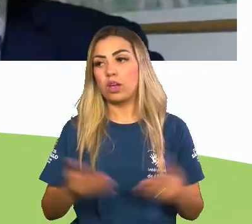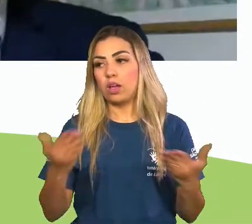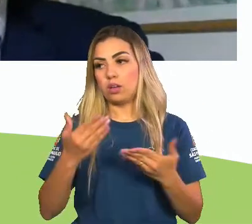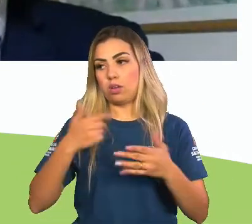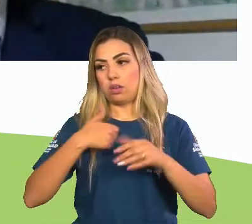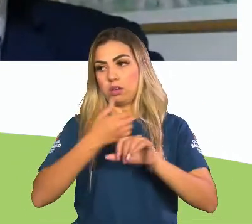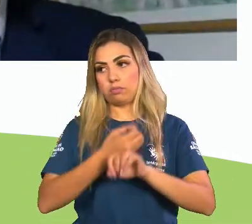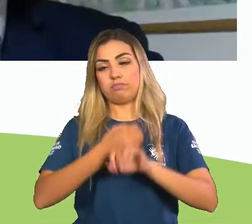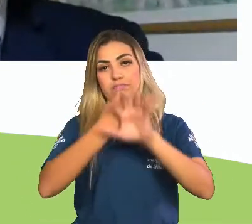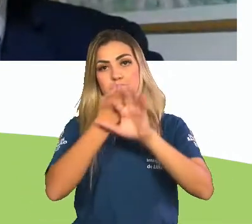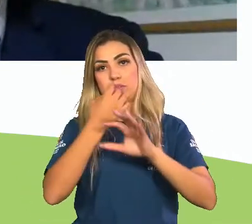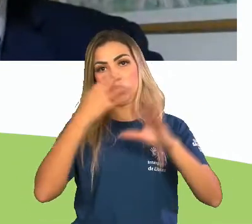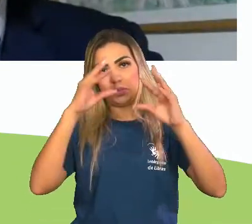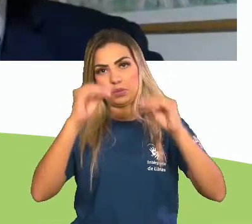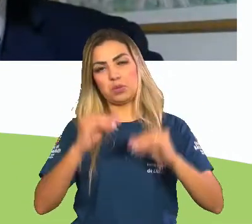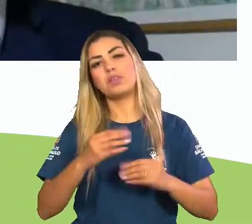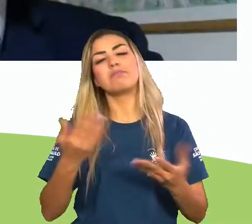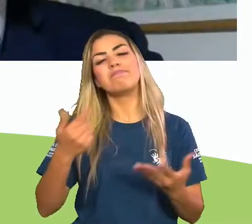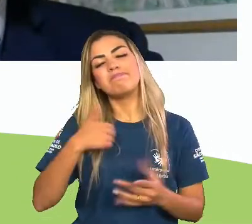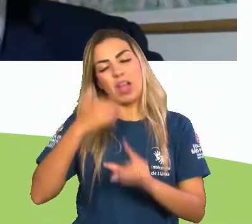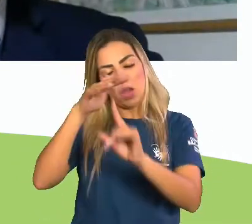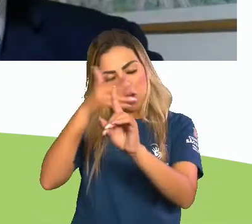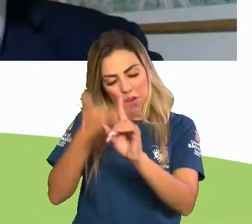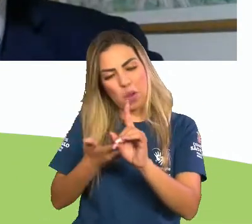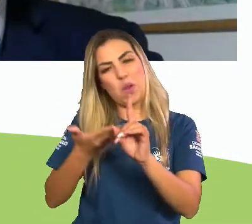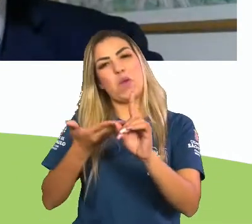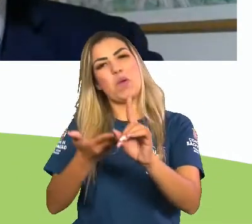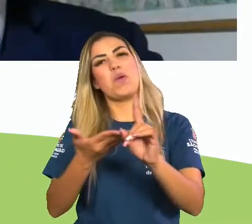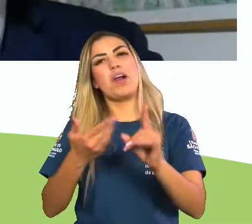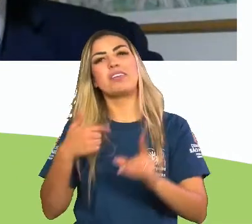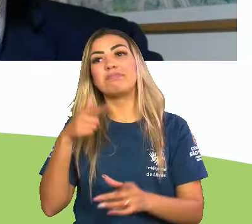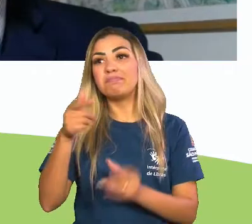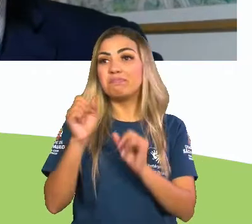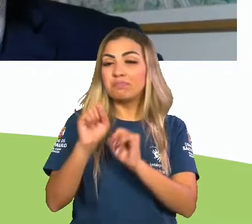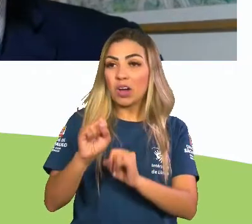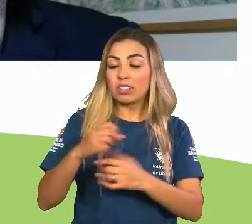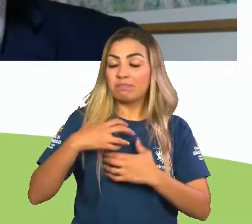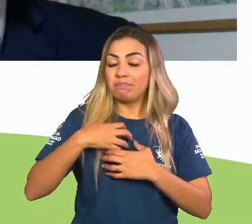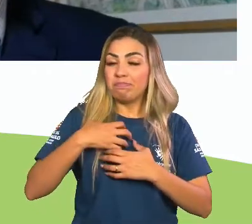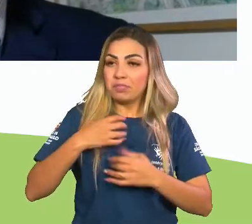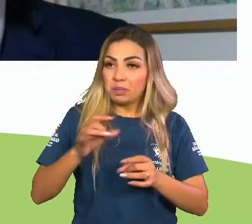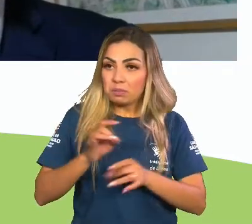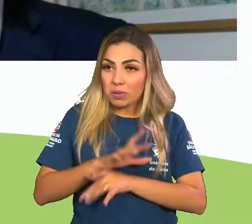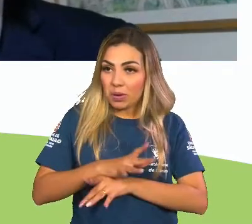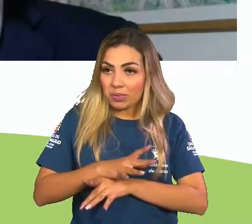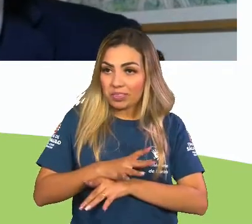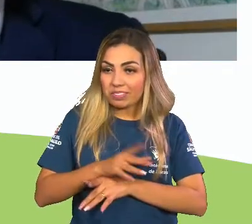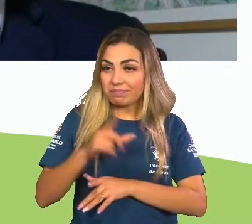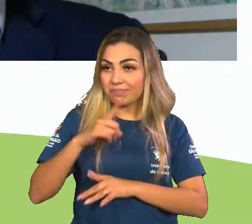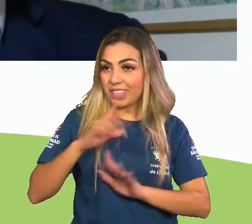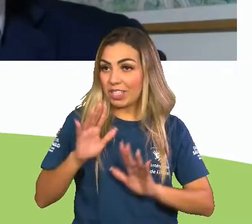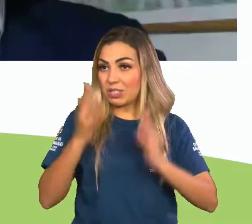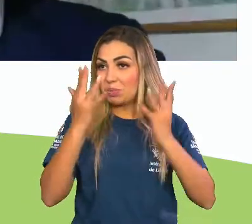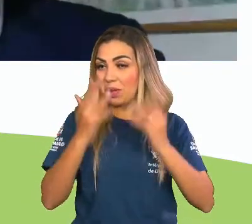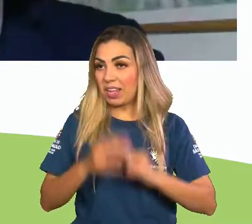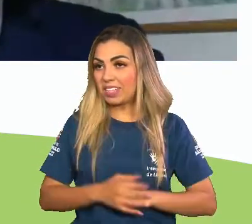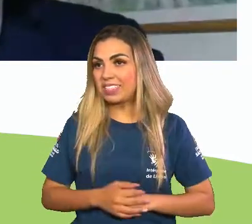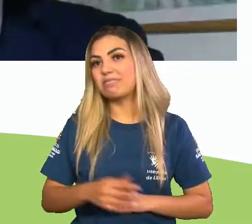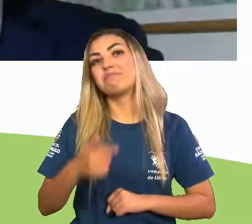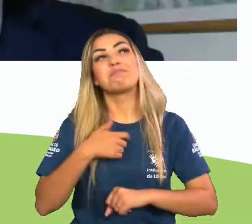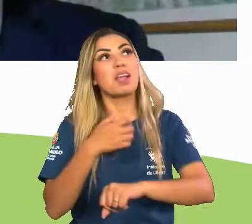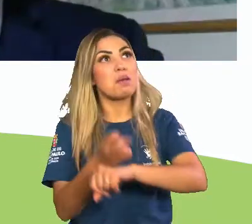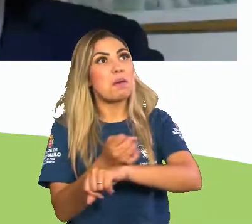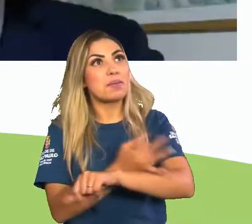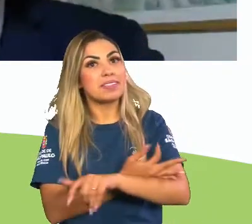com vocês. Olha, a honra é toda nossa. Está com o coração pronto para as surpresas de hoje? A emoção está grande